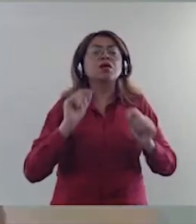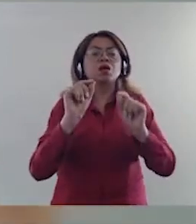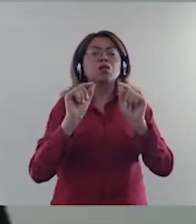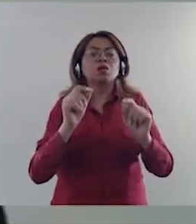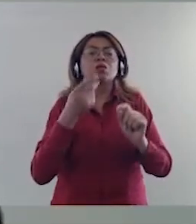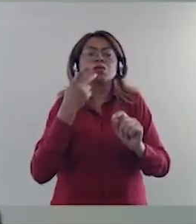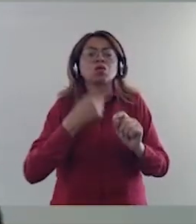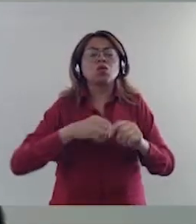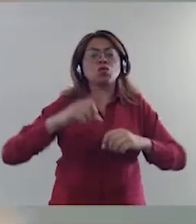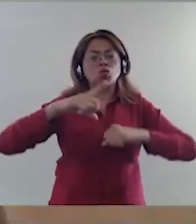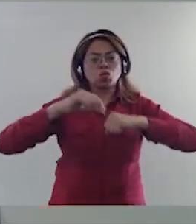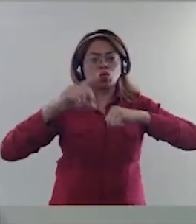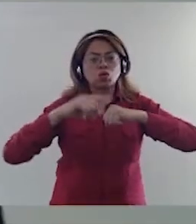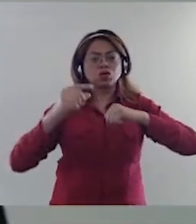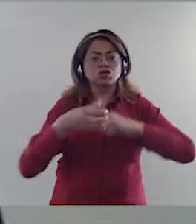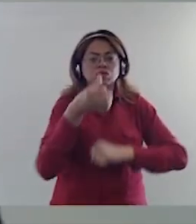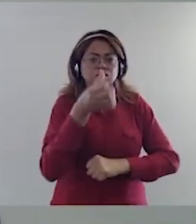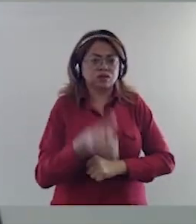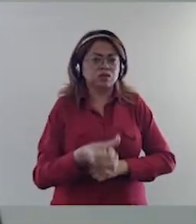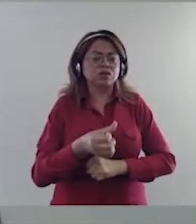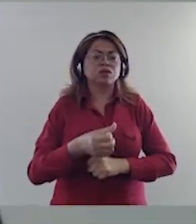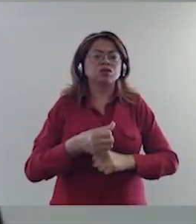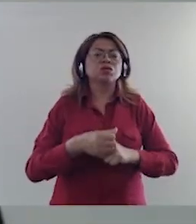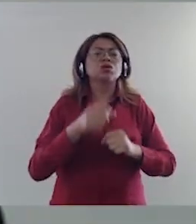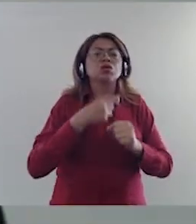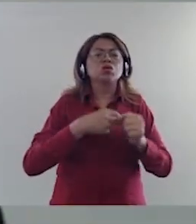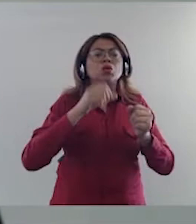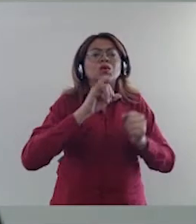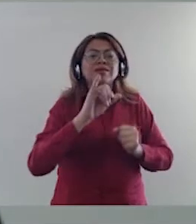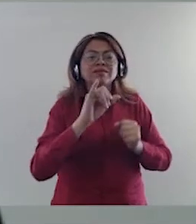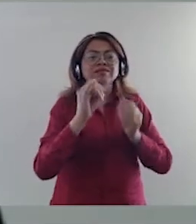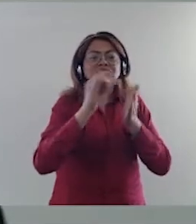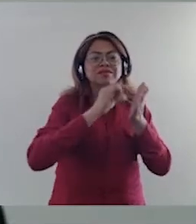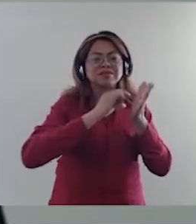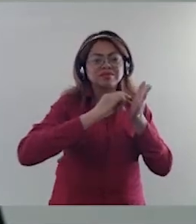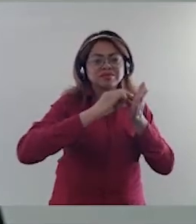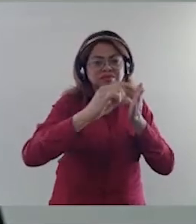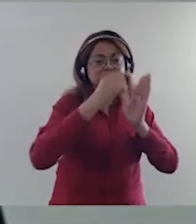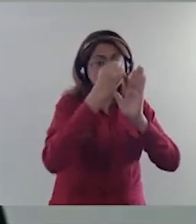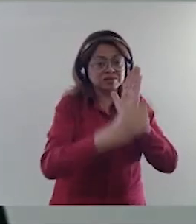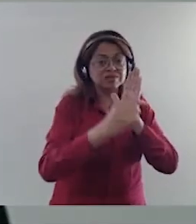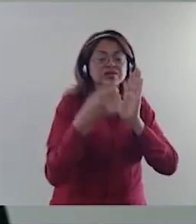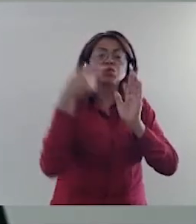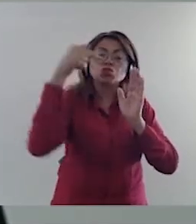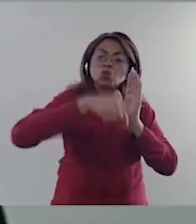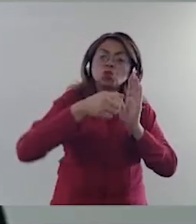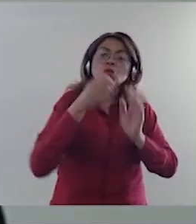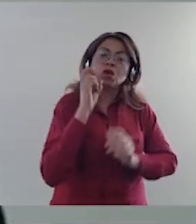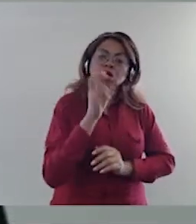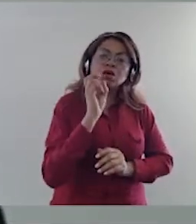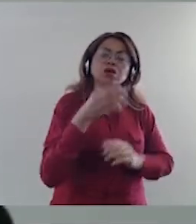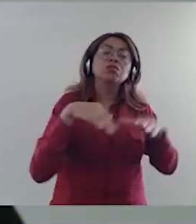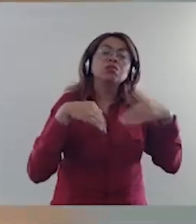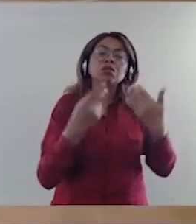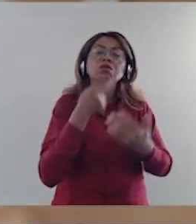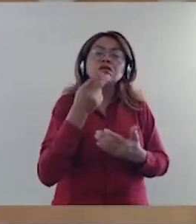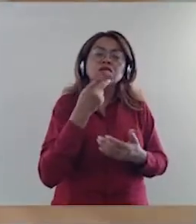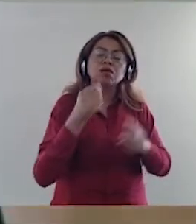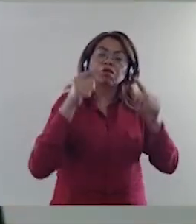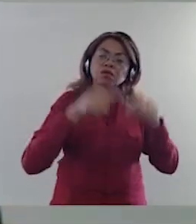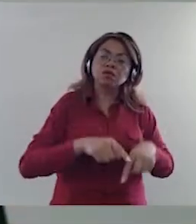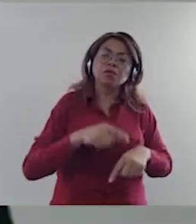inciso 5º, que estabelece a revisão em razão de fato superveniente que as torne